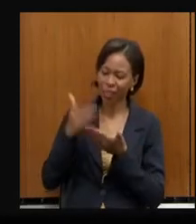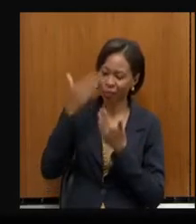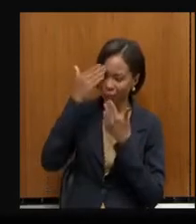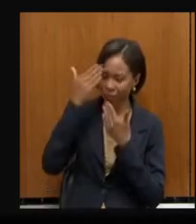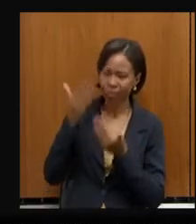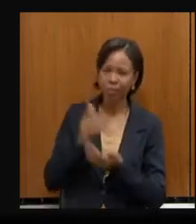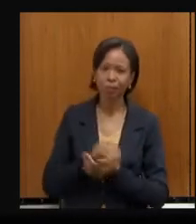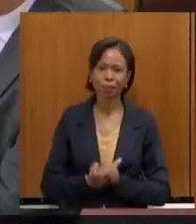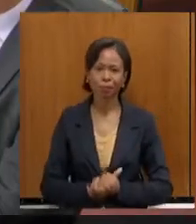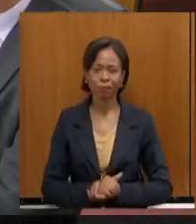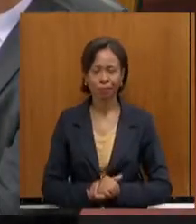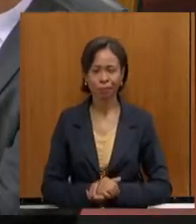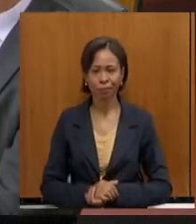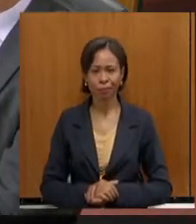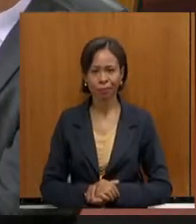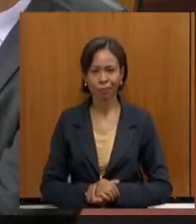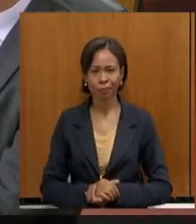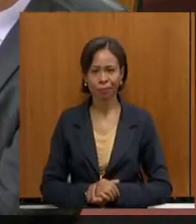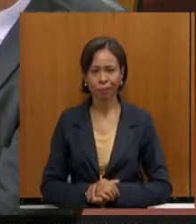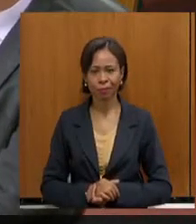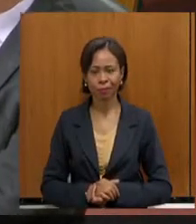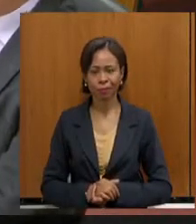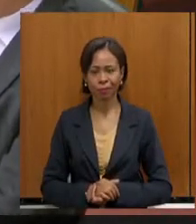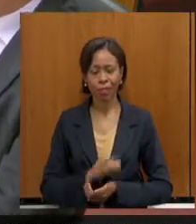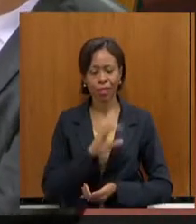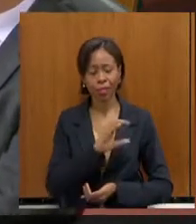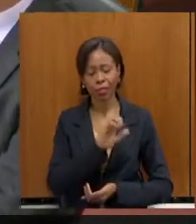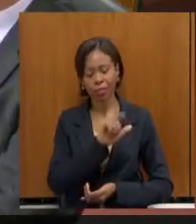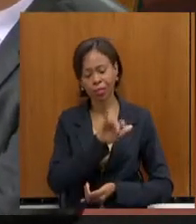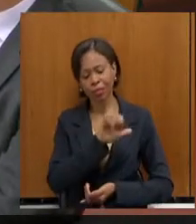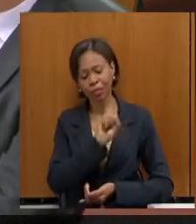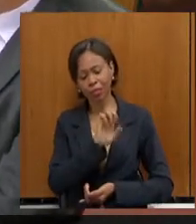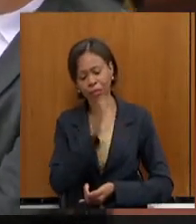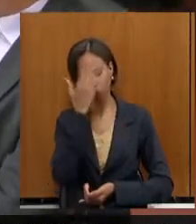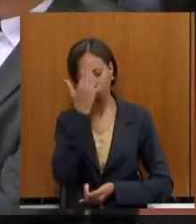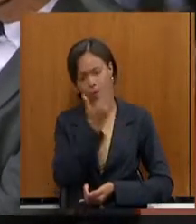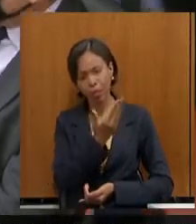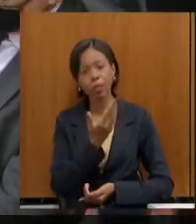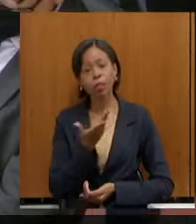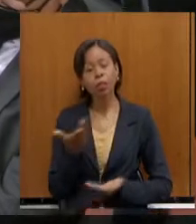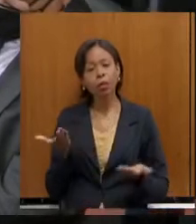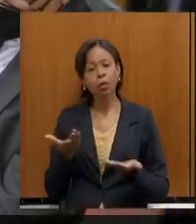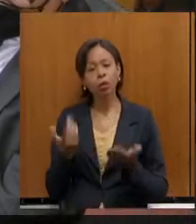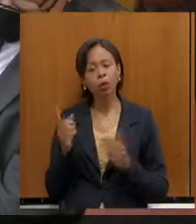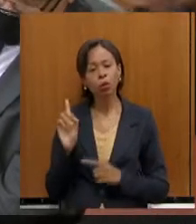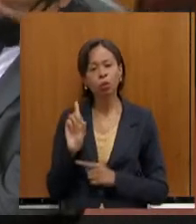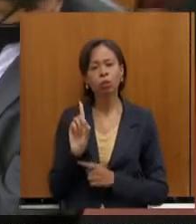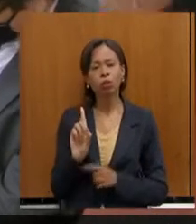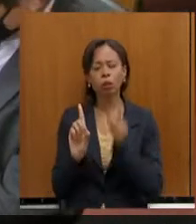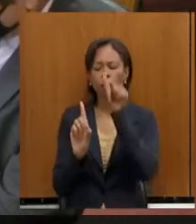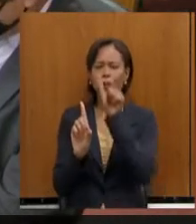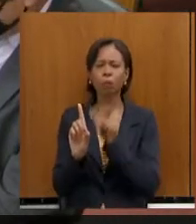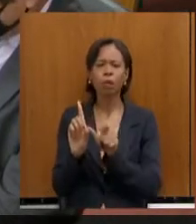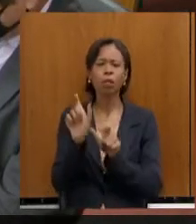Um e obrigado Deputado utilize na viola e o registro a presença dos nossos lutos ilustres colegas